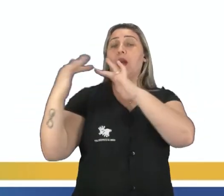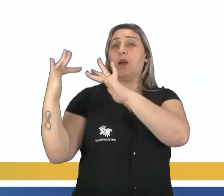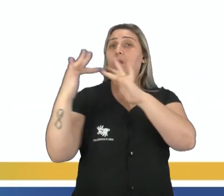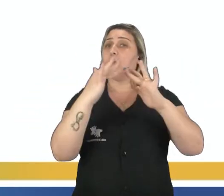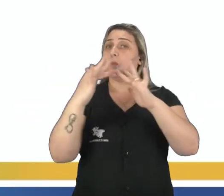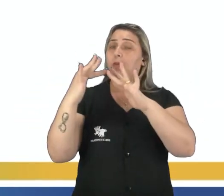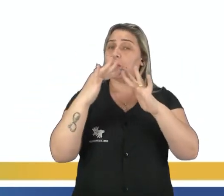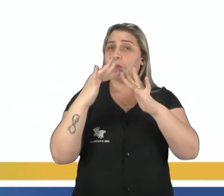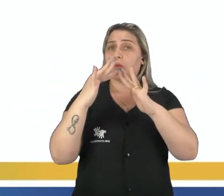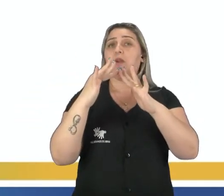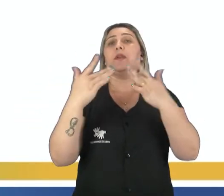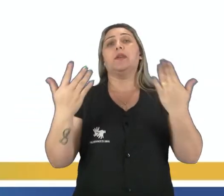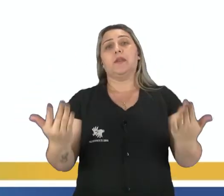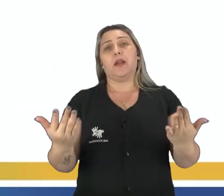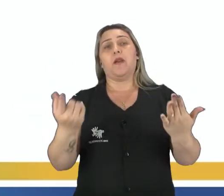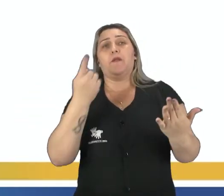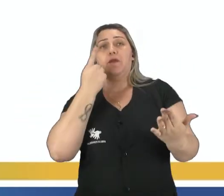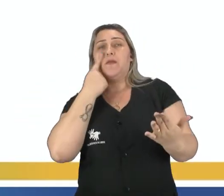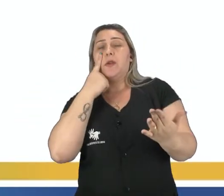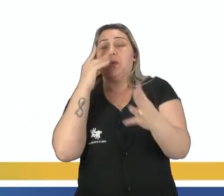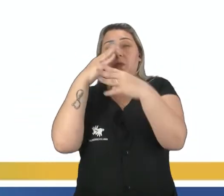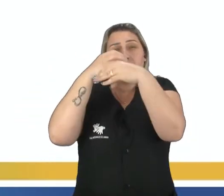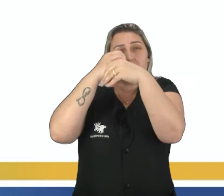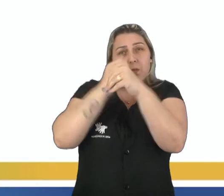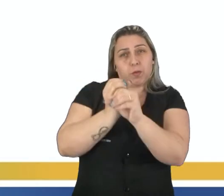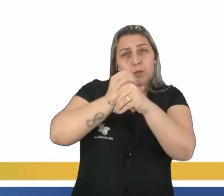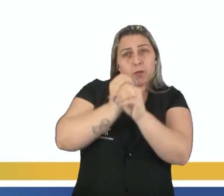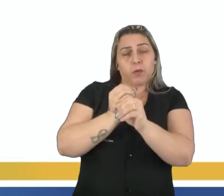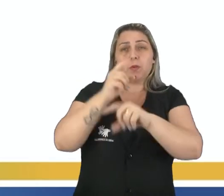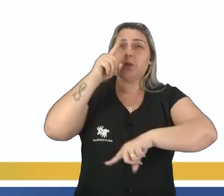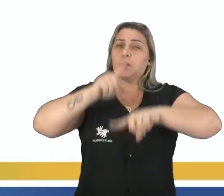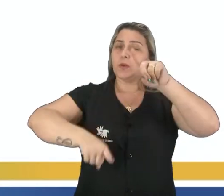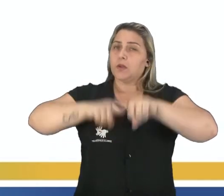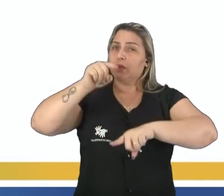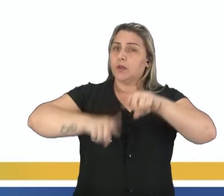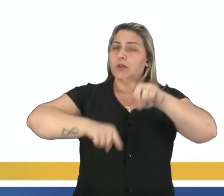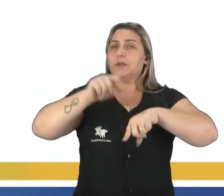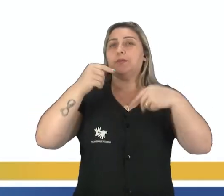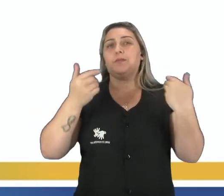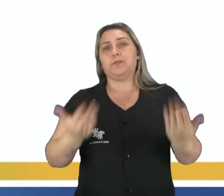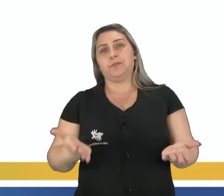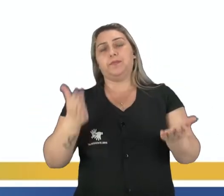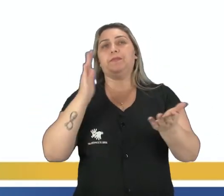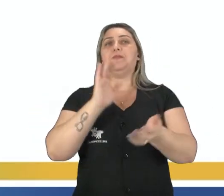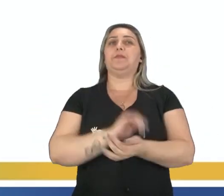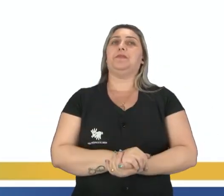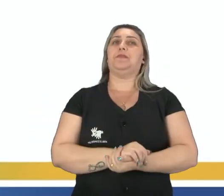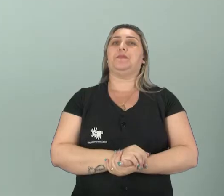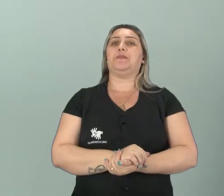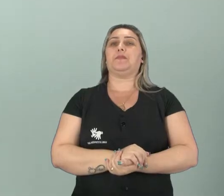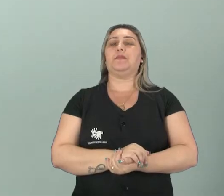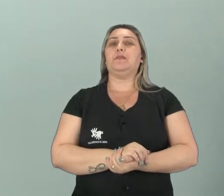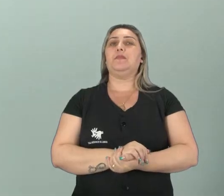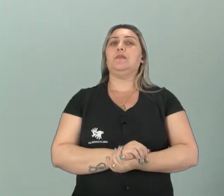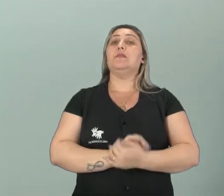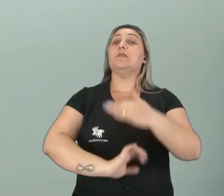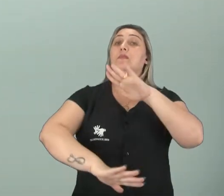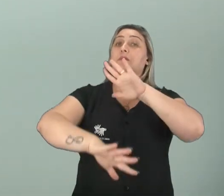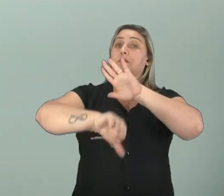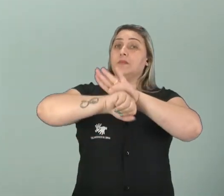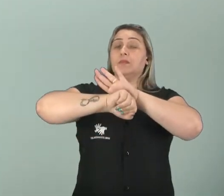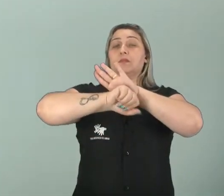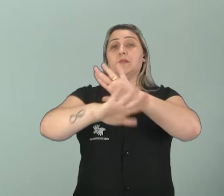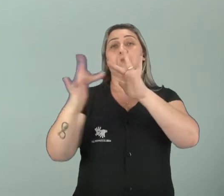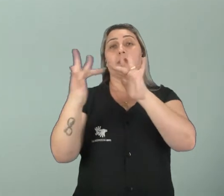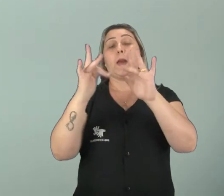contato. Claro que se a gente olha microscopicamente, os materiais não necessariamente por esse princípio de atração e repulsão não vão